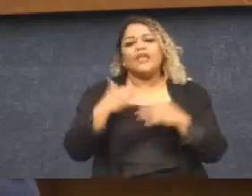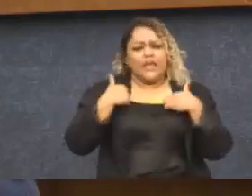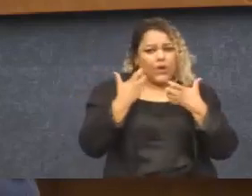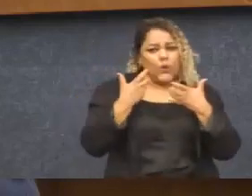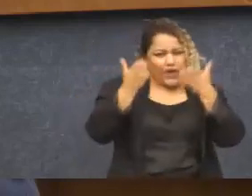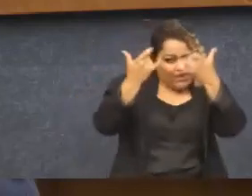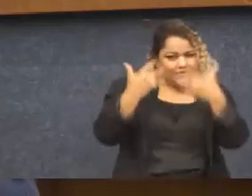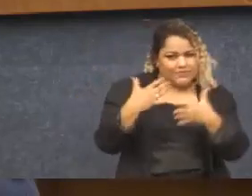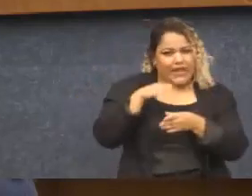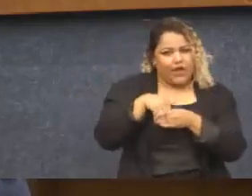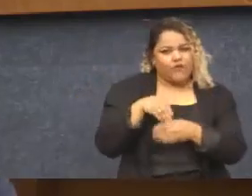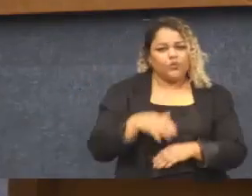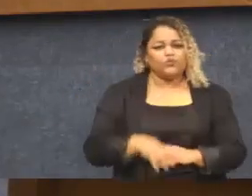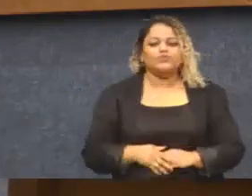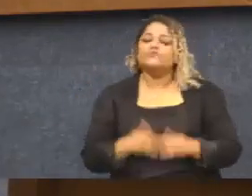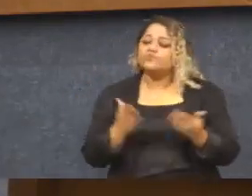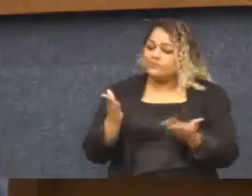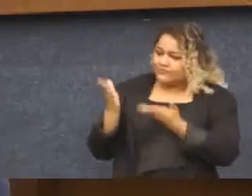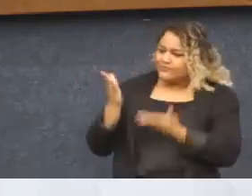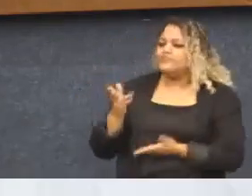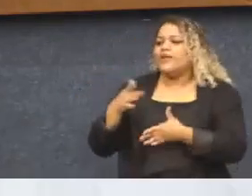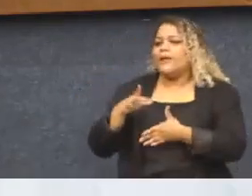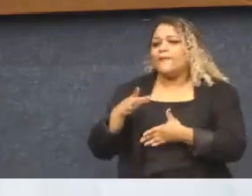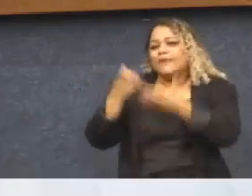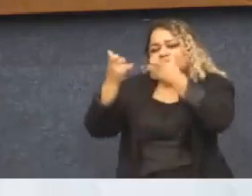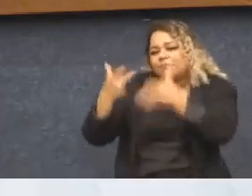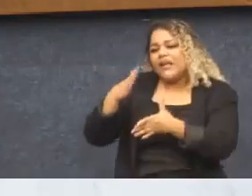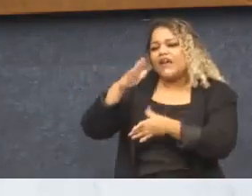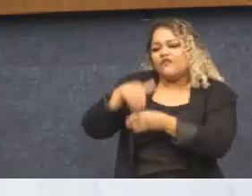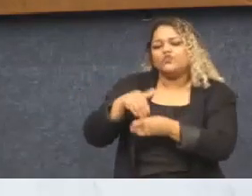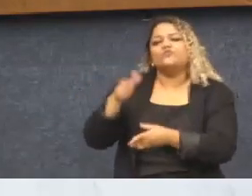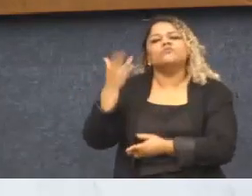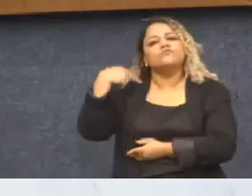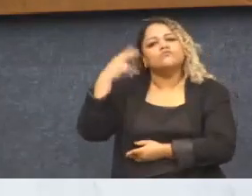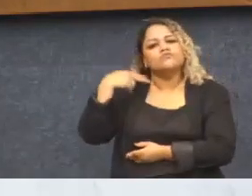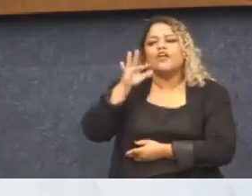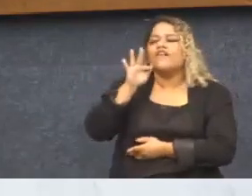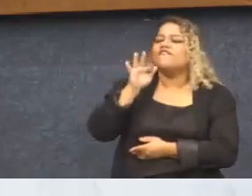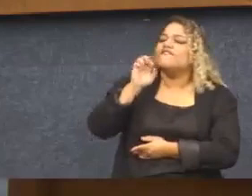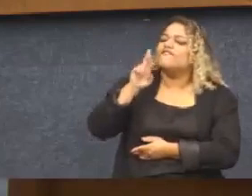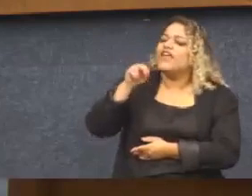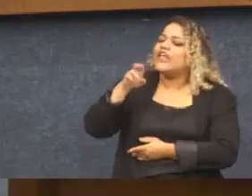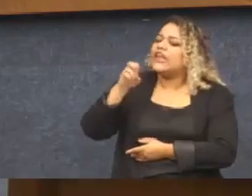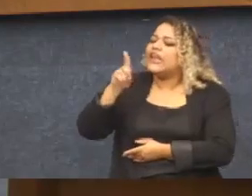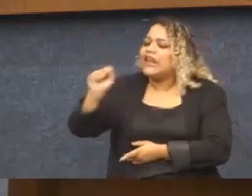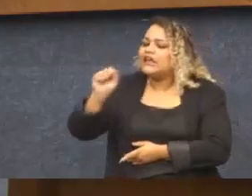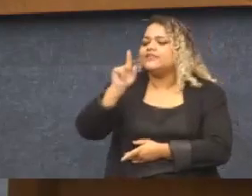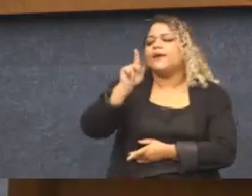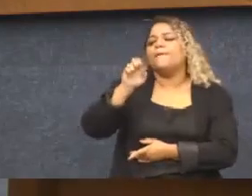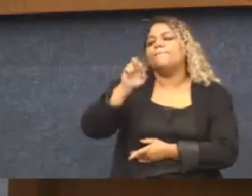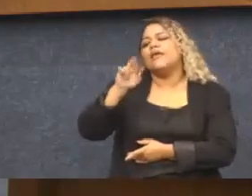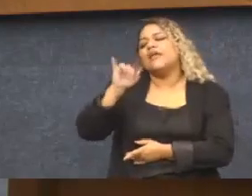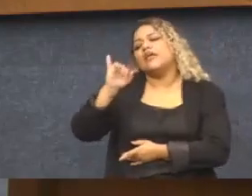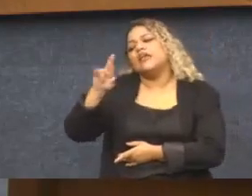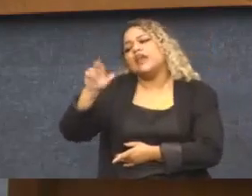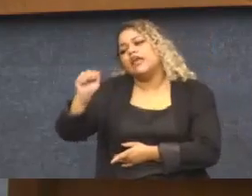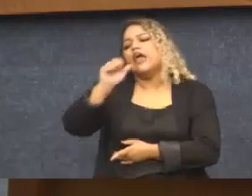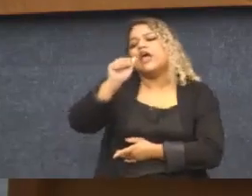voto, presidente. Para declarar a vereadora Fernanda Pereira Altué. Bem,